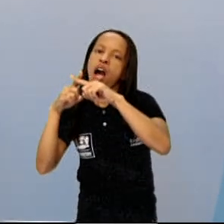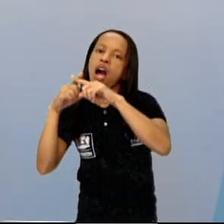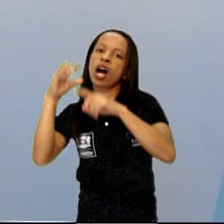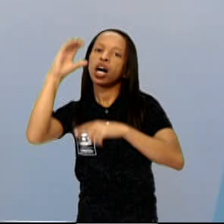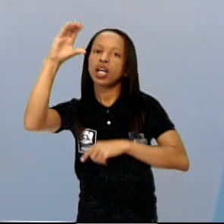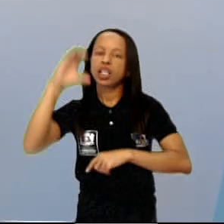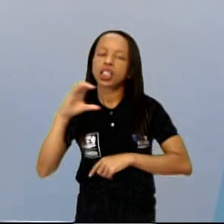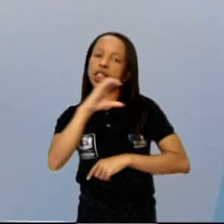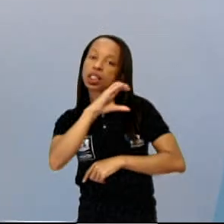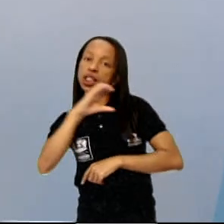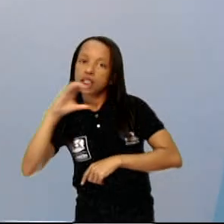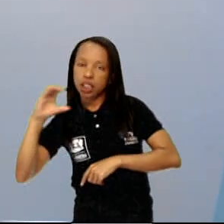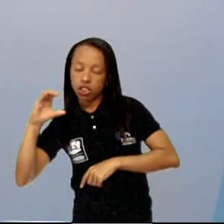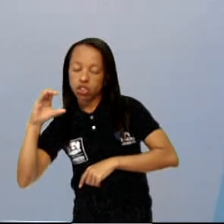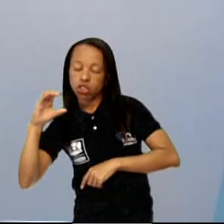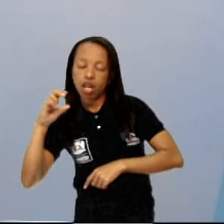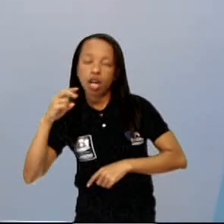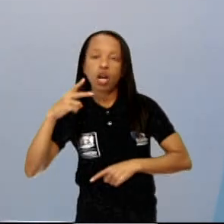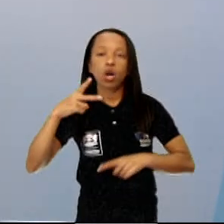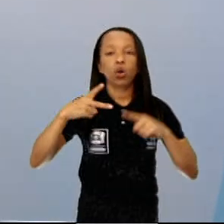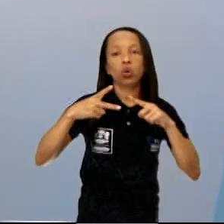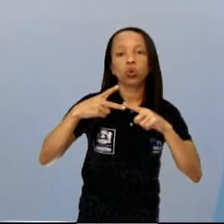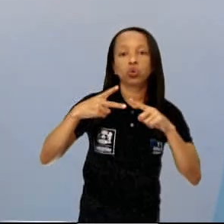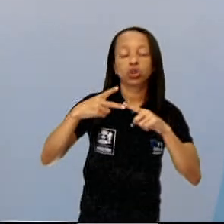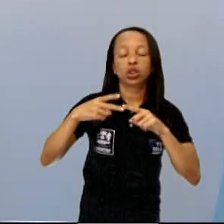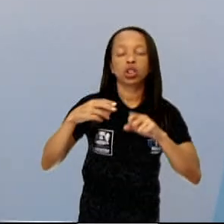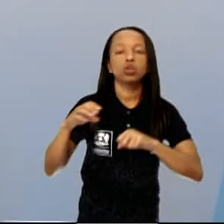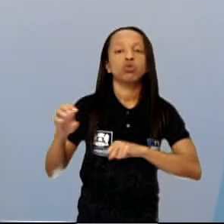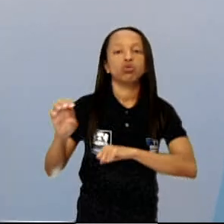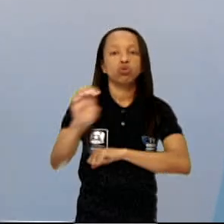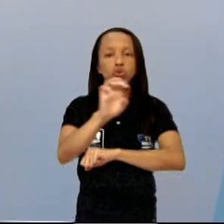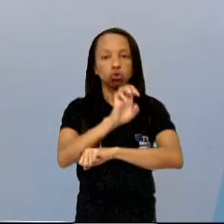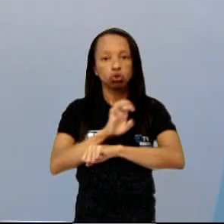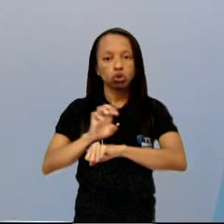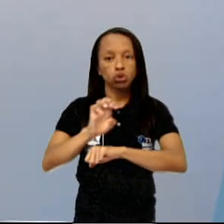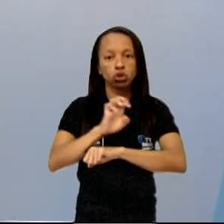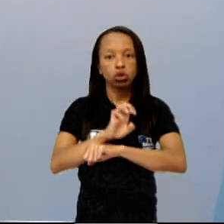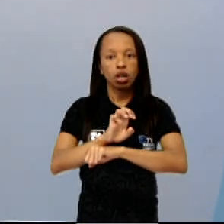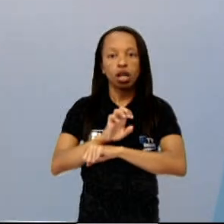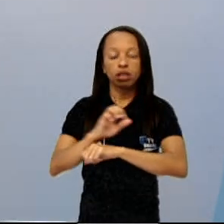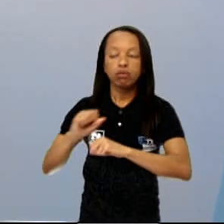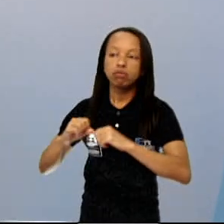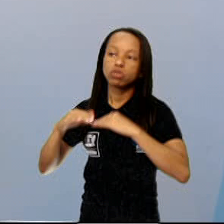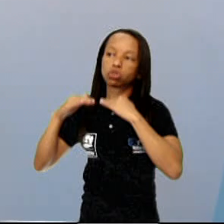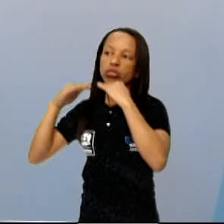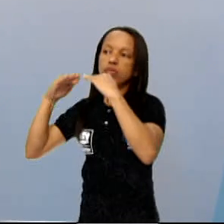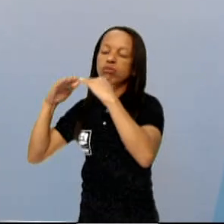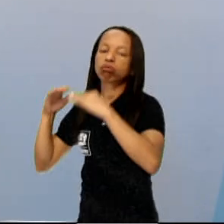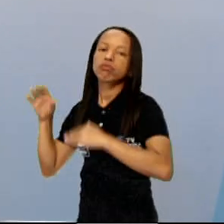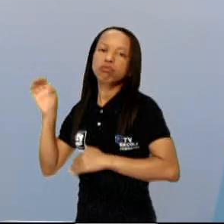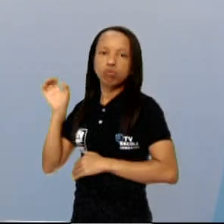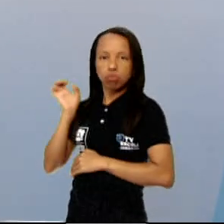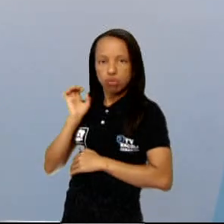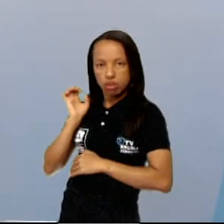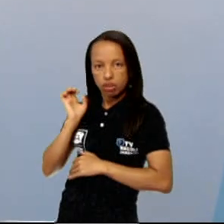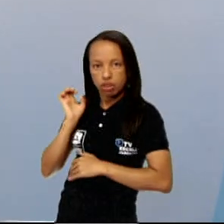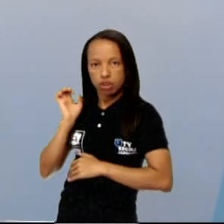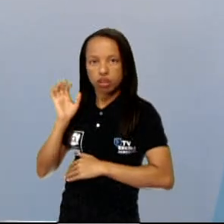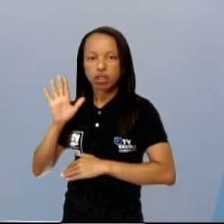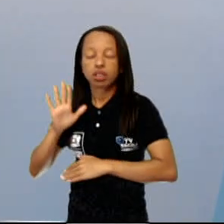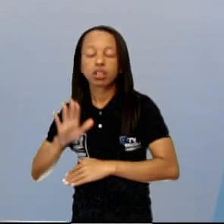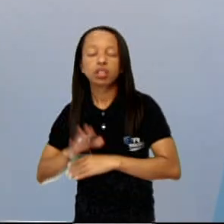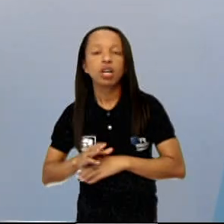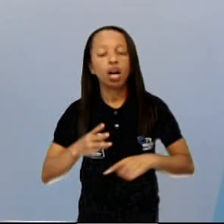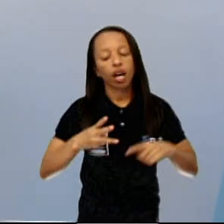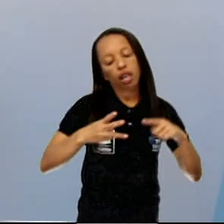era representado pelos nobres. E o terceiro estado era representado por todas aqueles grupos diversos, né?